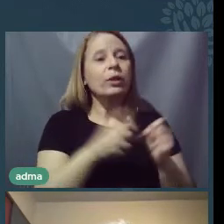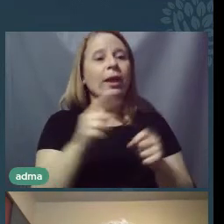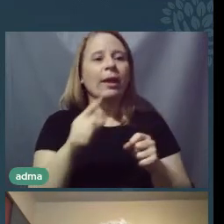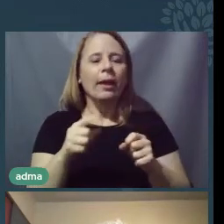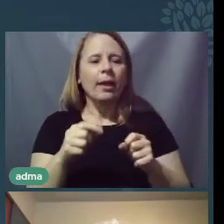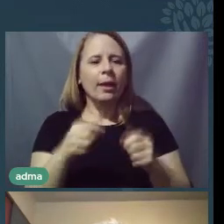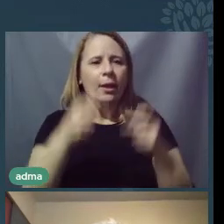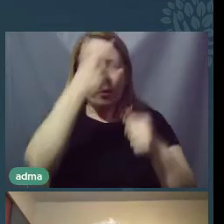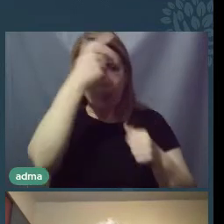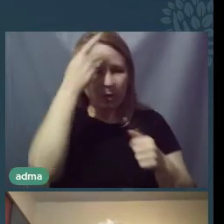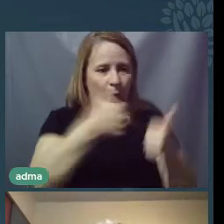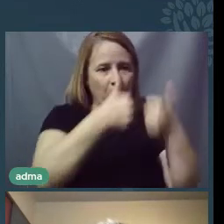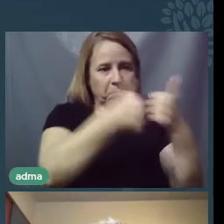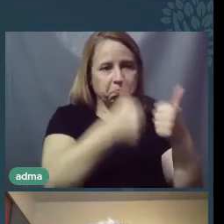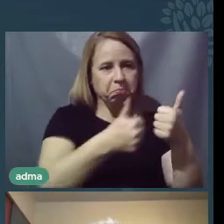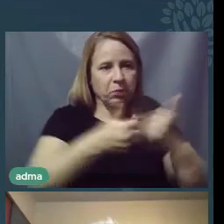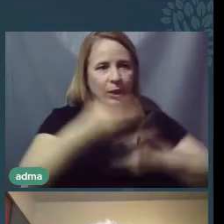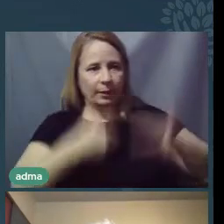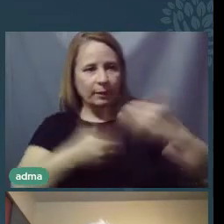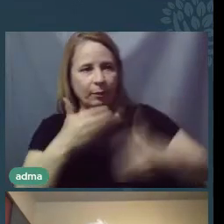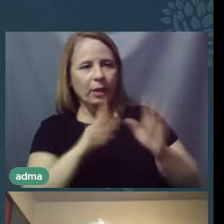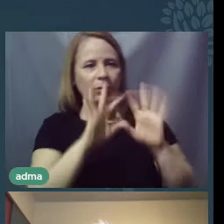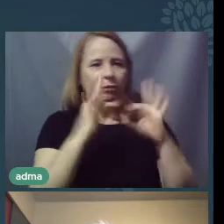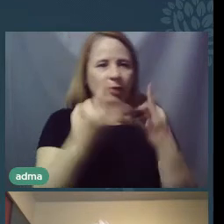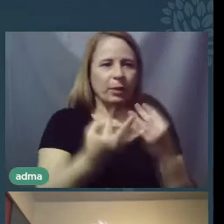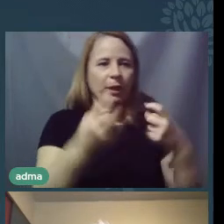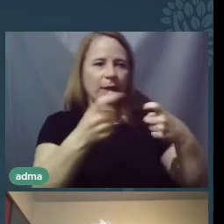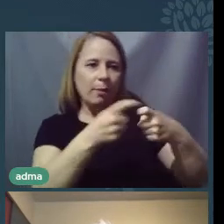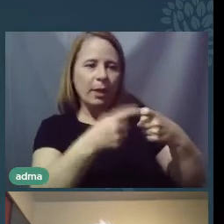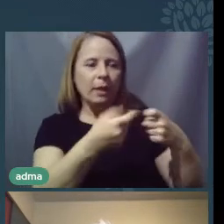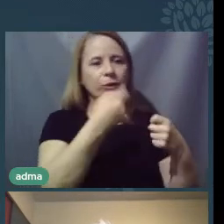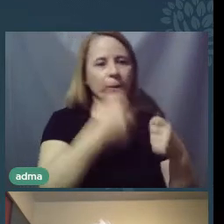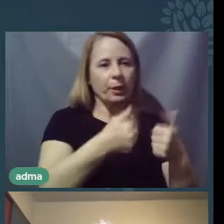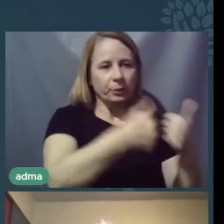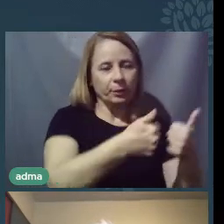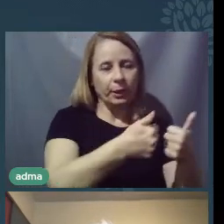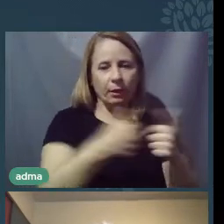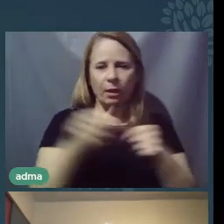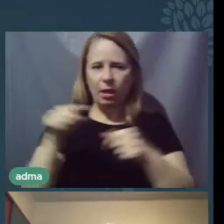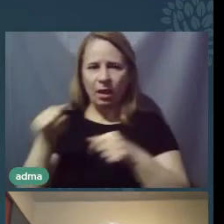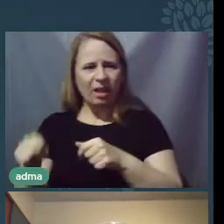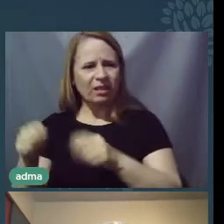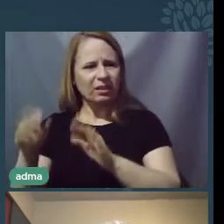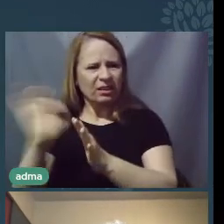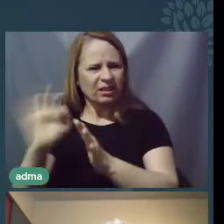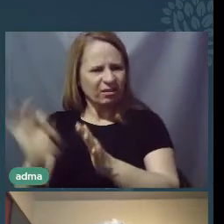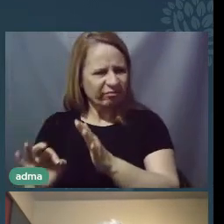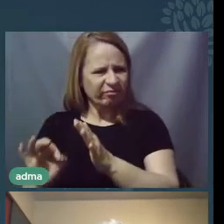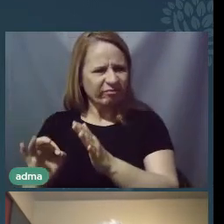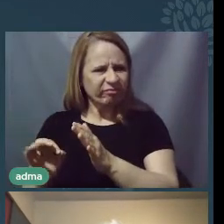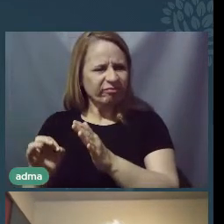adesão deficiente, todas as diferenças foram estatisticamente significativas.